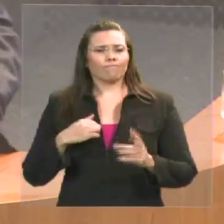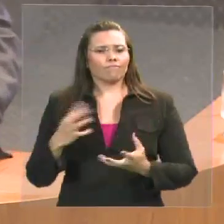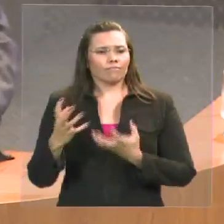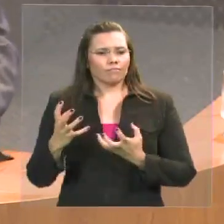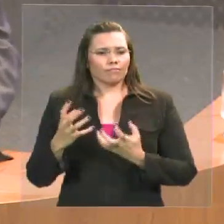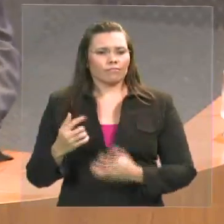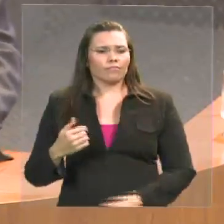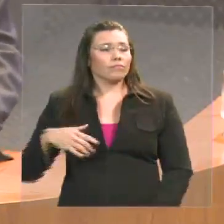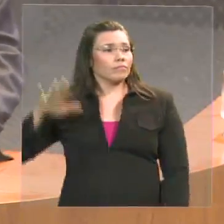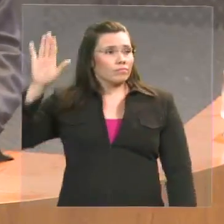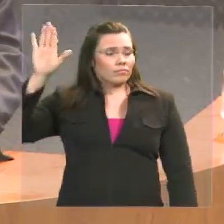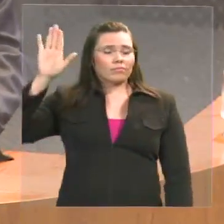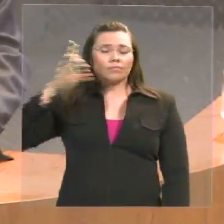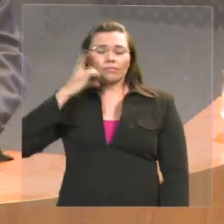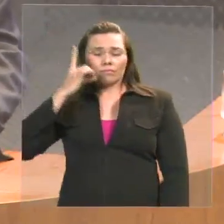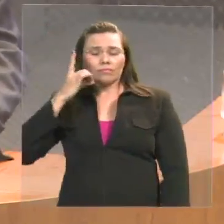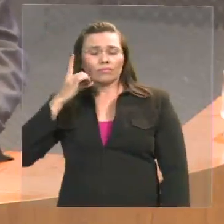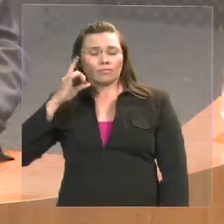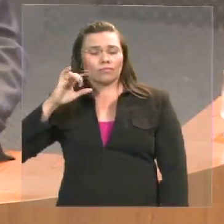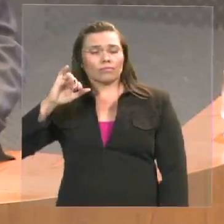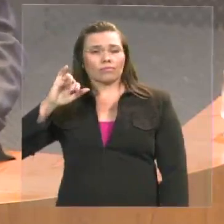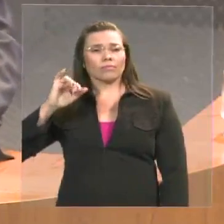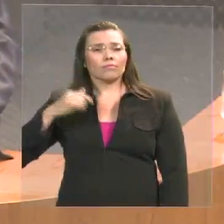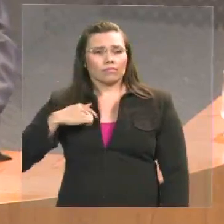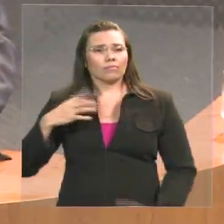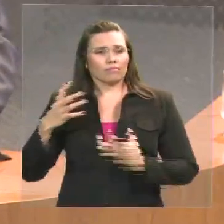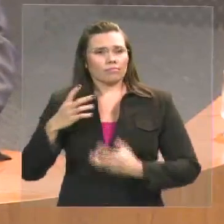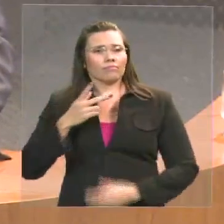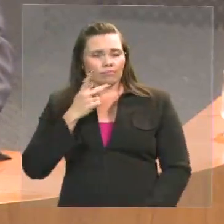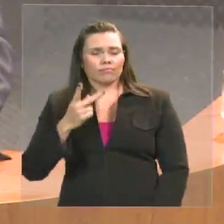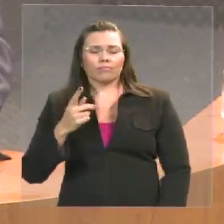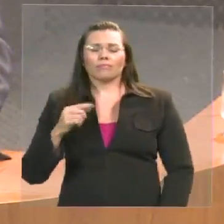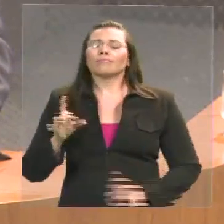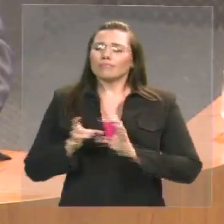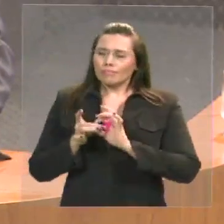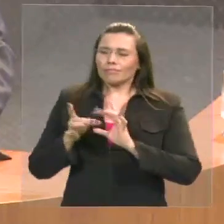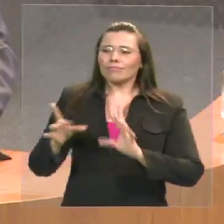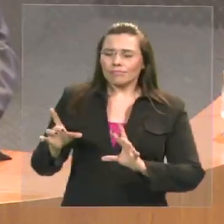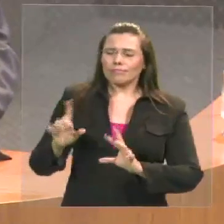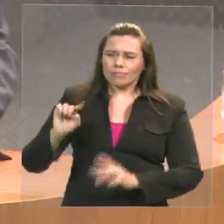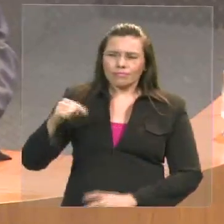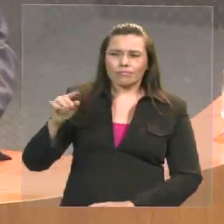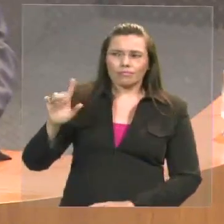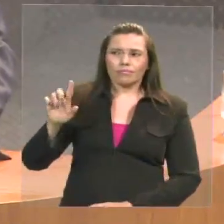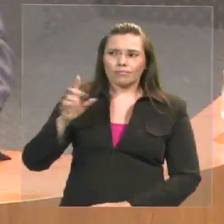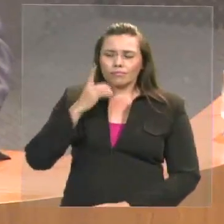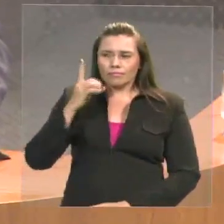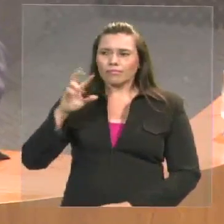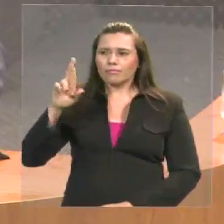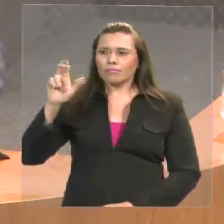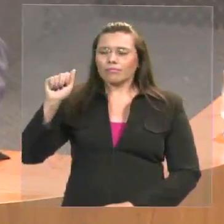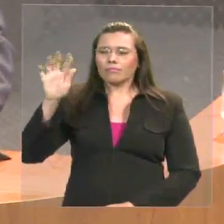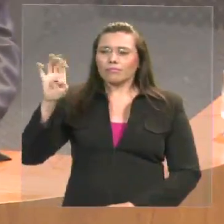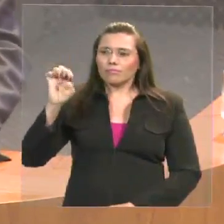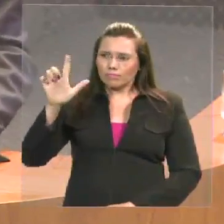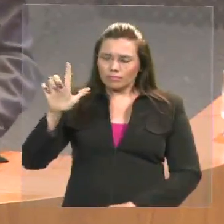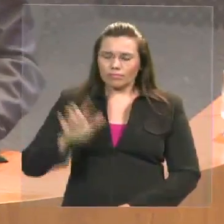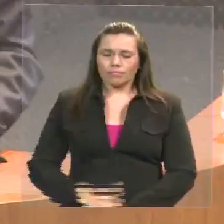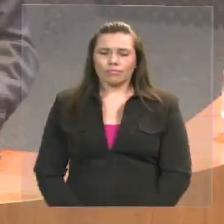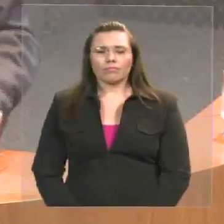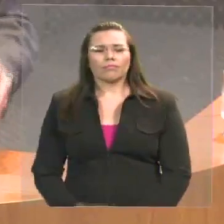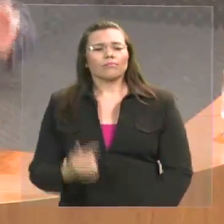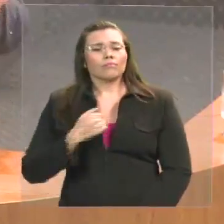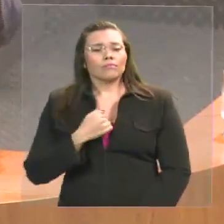Verde, quando possível, conceda uma parte. Ou não, deputado Rafael. O governador nos solicitou, na ocasião, que pudéssemos trazer a mensagem a Vossas